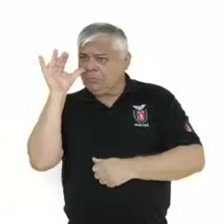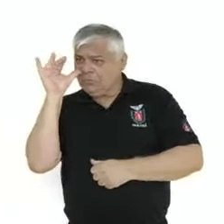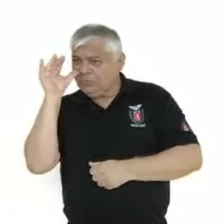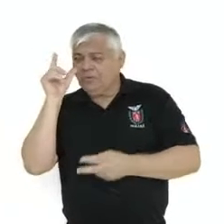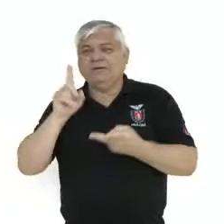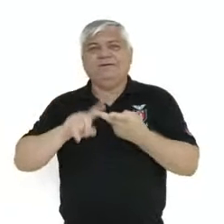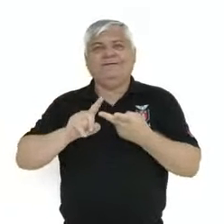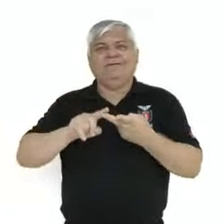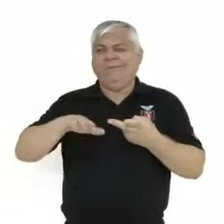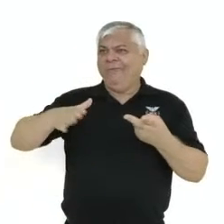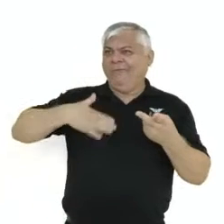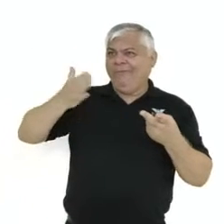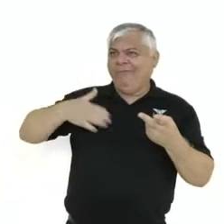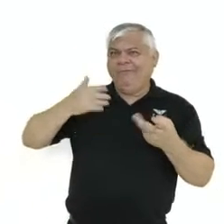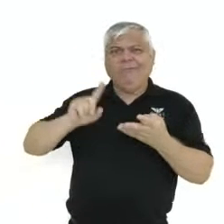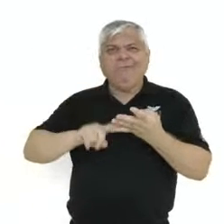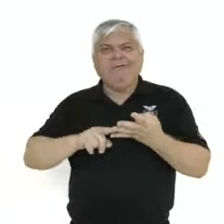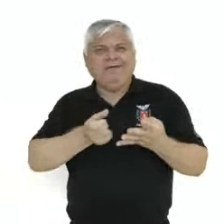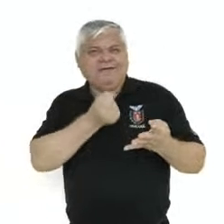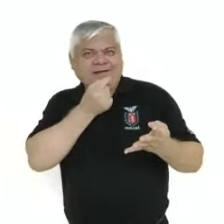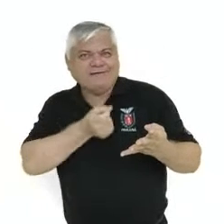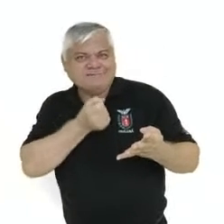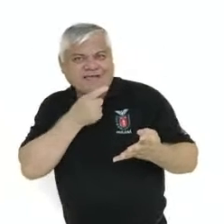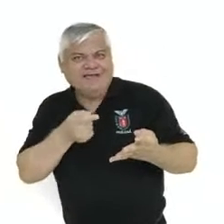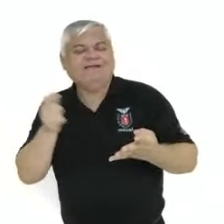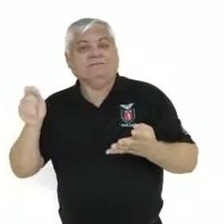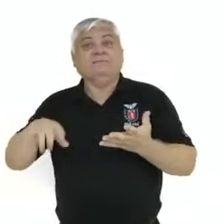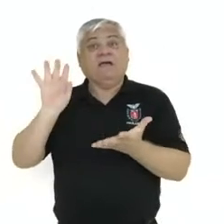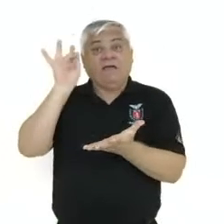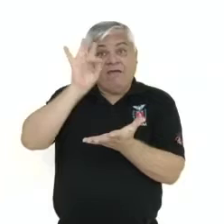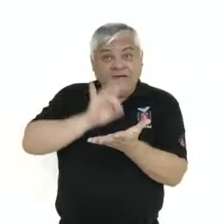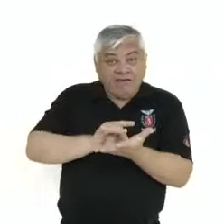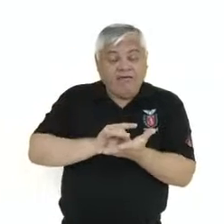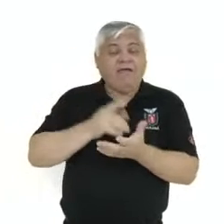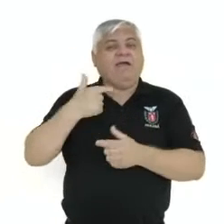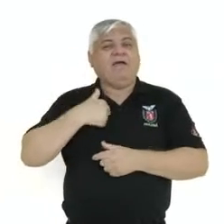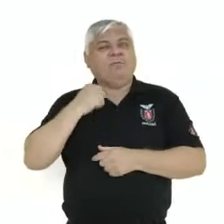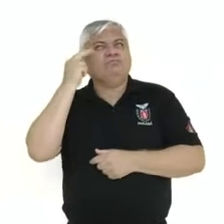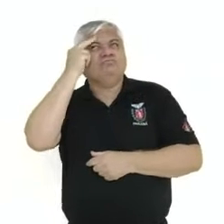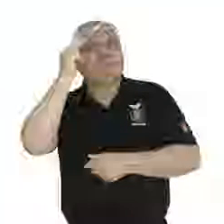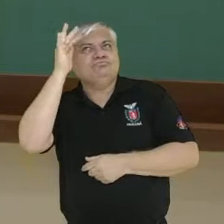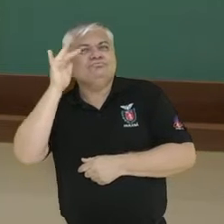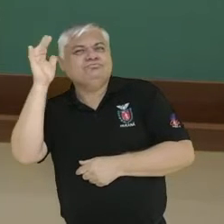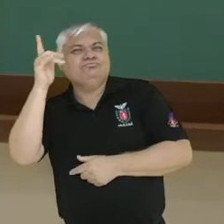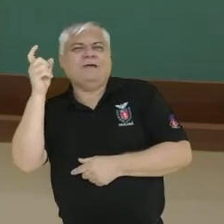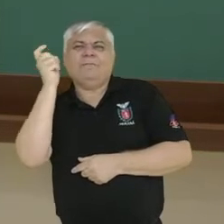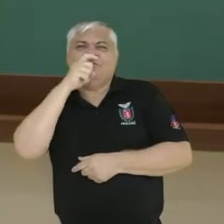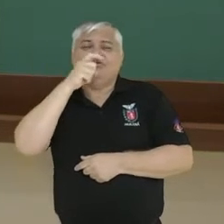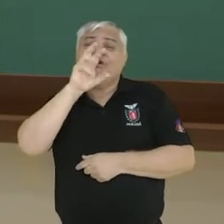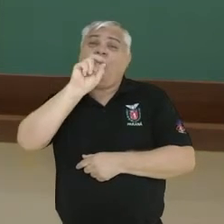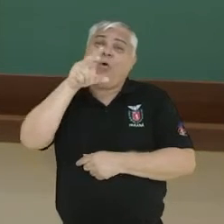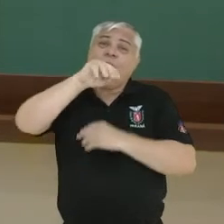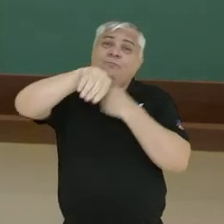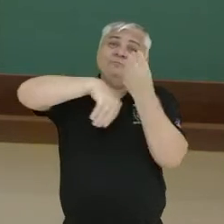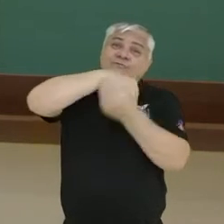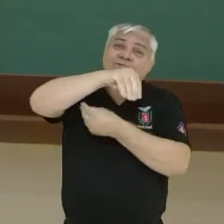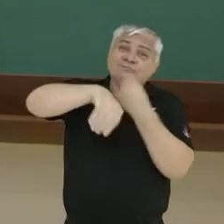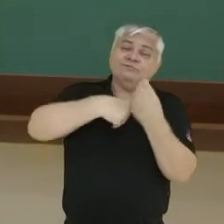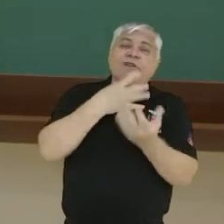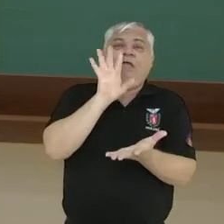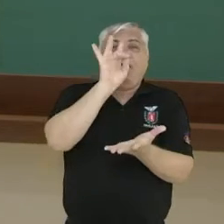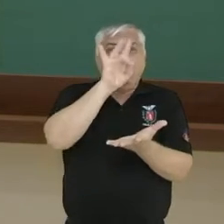ou surpreendentes. Podem ser reais, fictício ou uma combinação dos dois, né? Tanto da